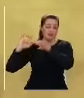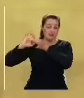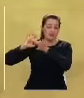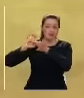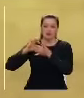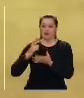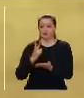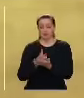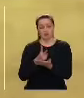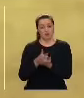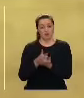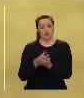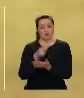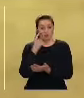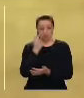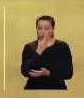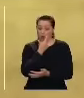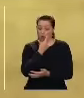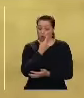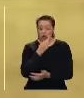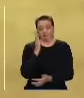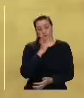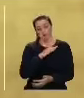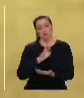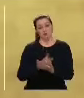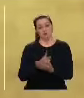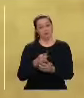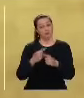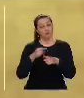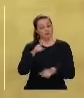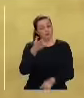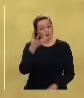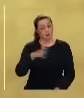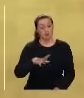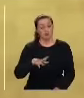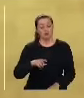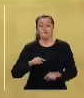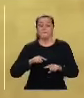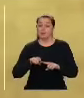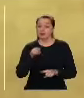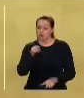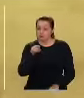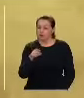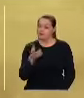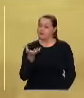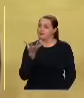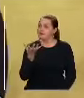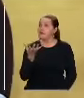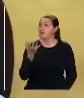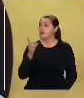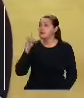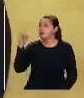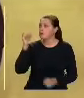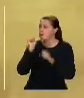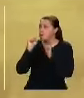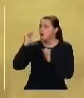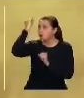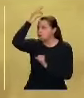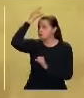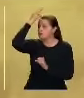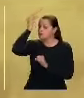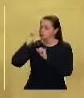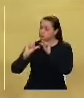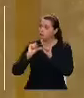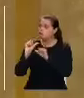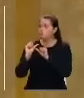mudar, porque você não quer. Porque a partir do momento que a pessoa deixa o Espírito Santo mudar, eu passo a ter bons olhos. Ele